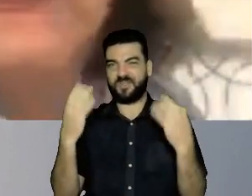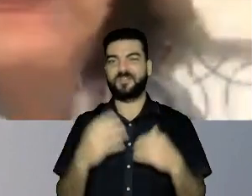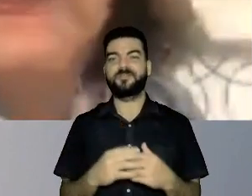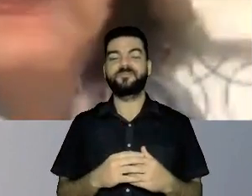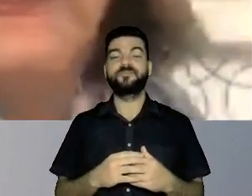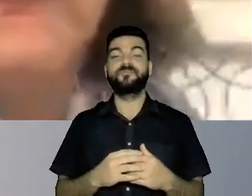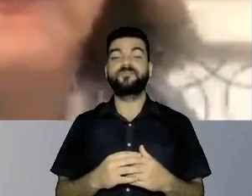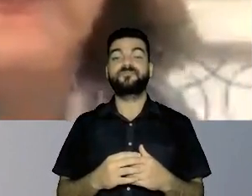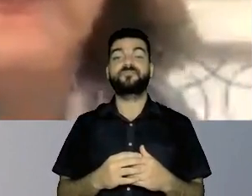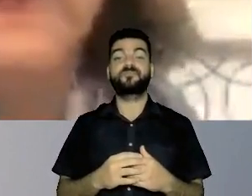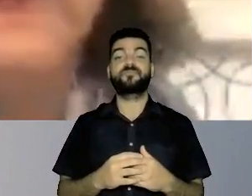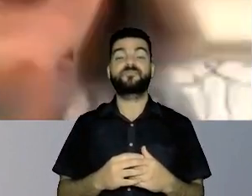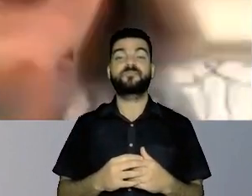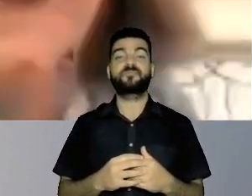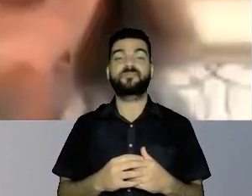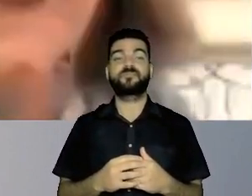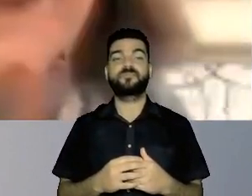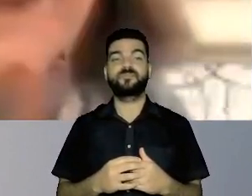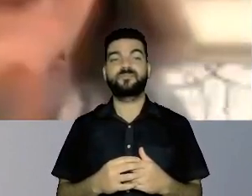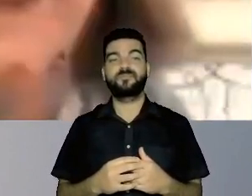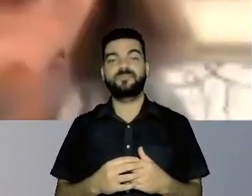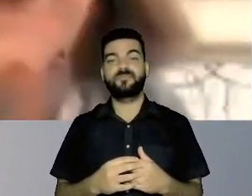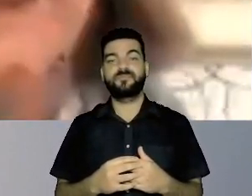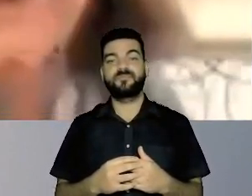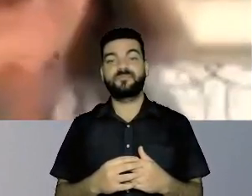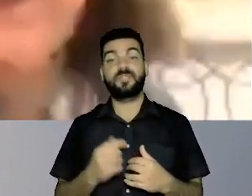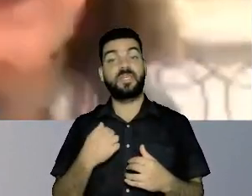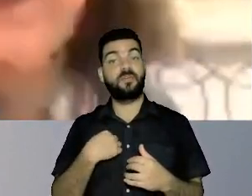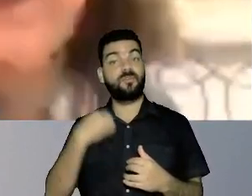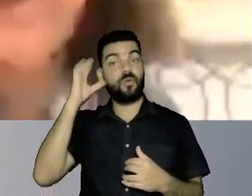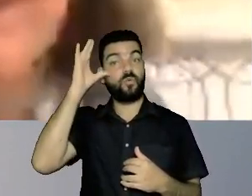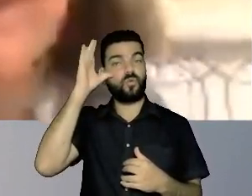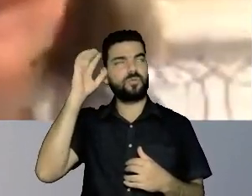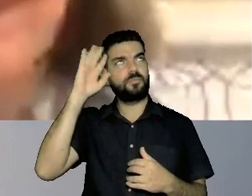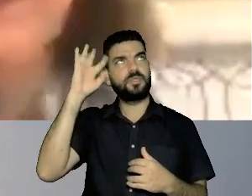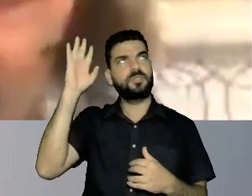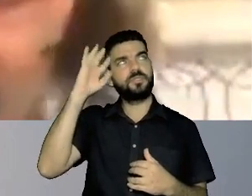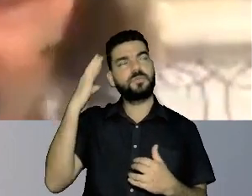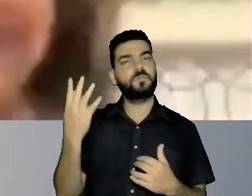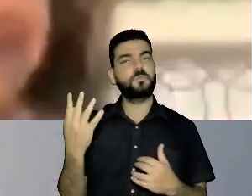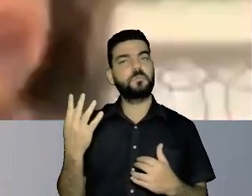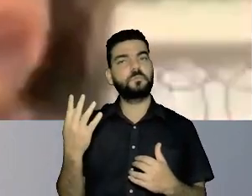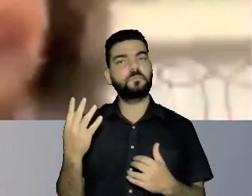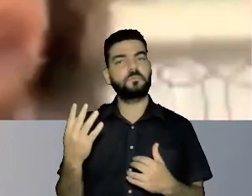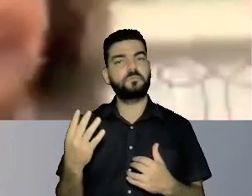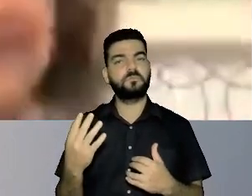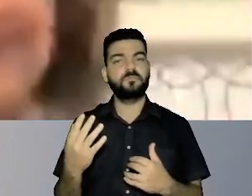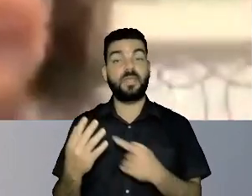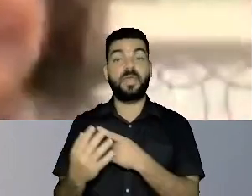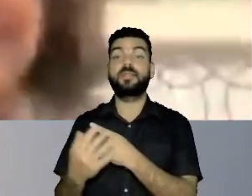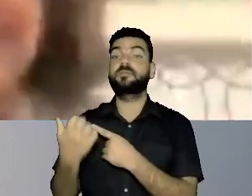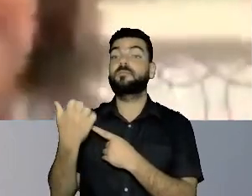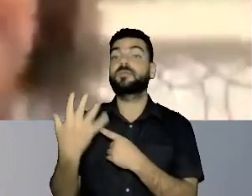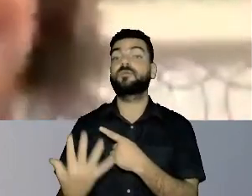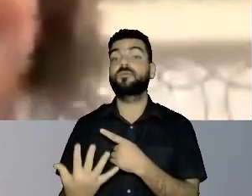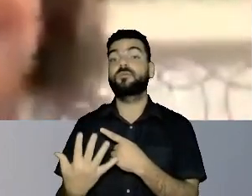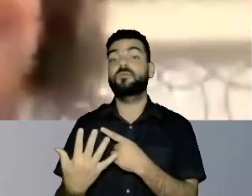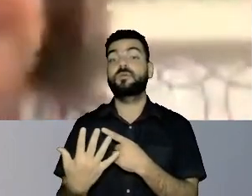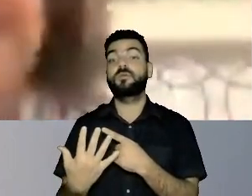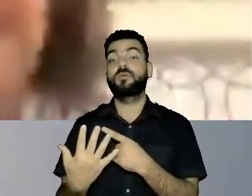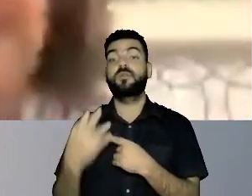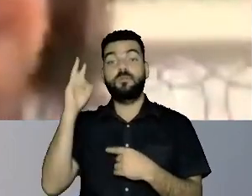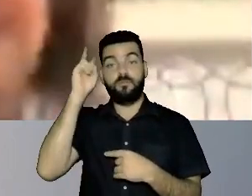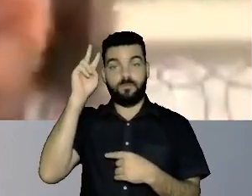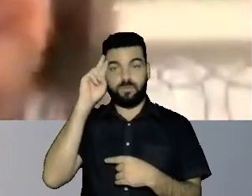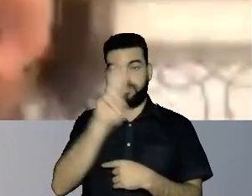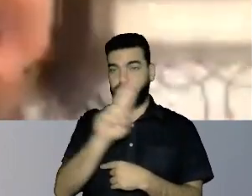ouvir ele falar. Mas eu vou falar só umas coisinhas a respeito do que a doutora Inês colocou, que me chamaram a